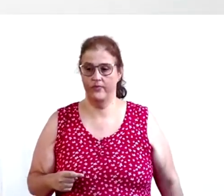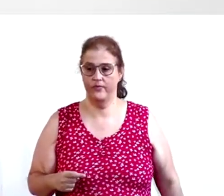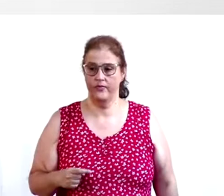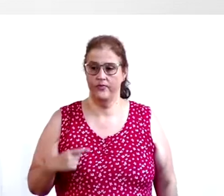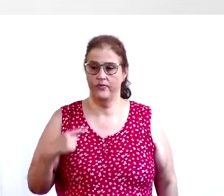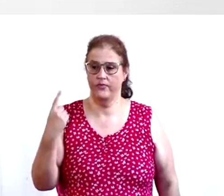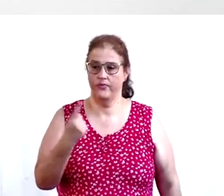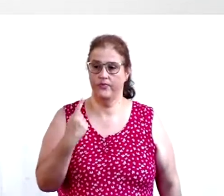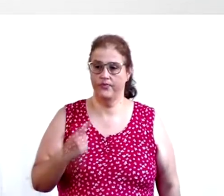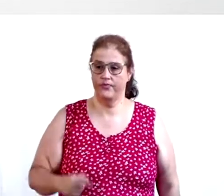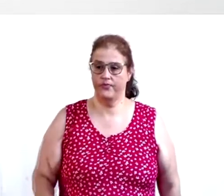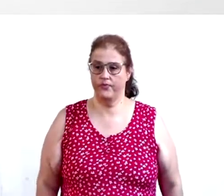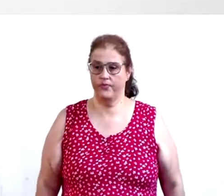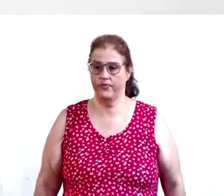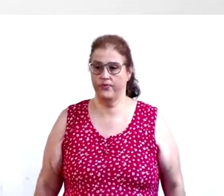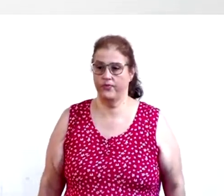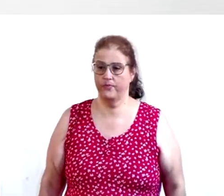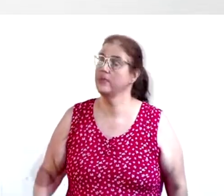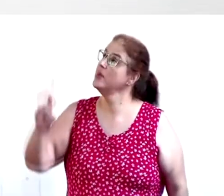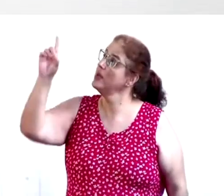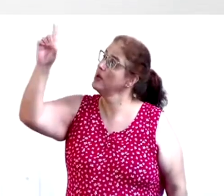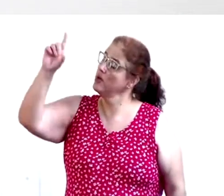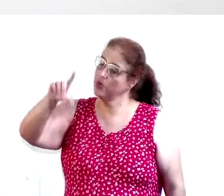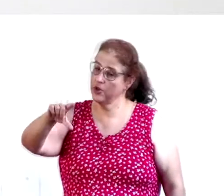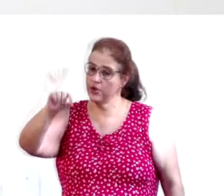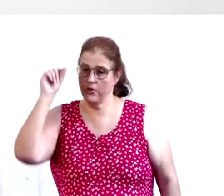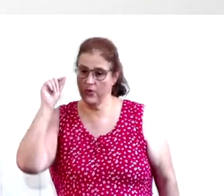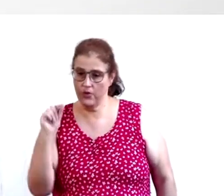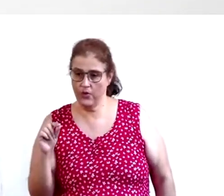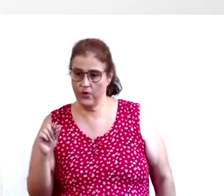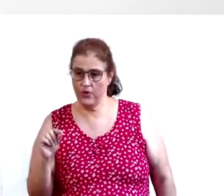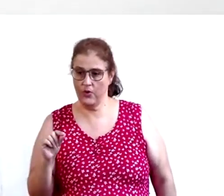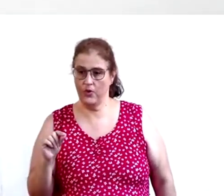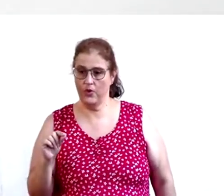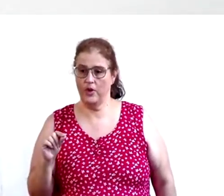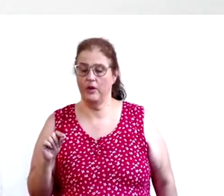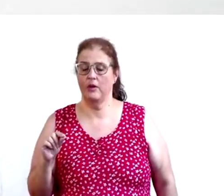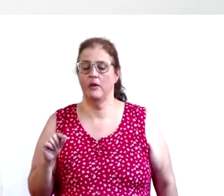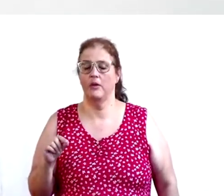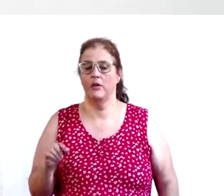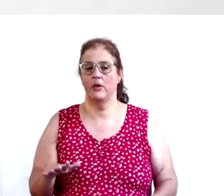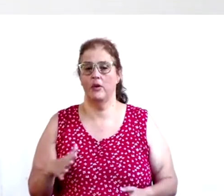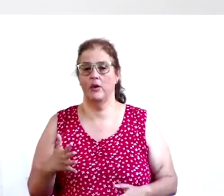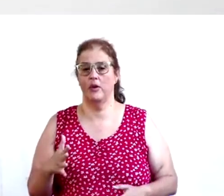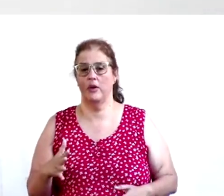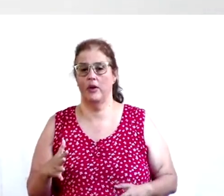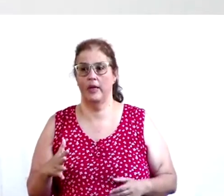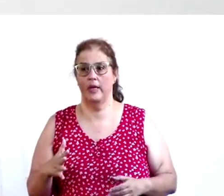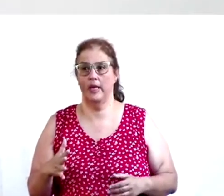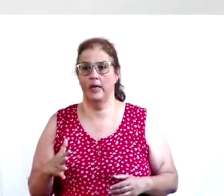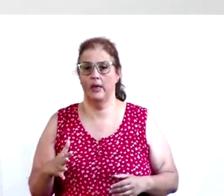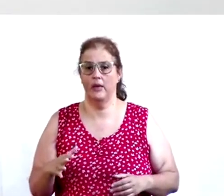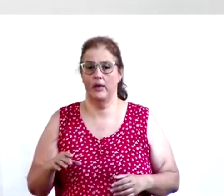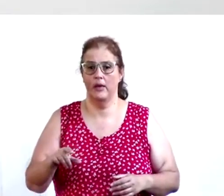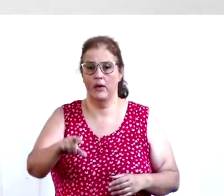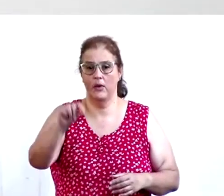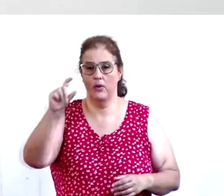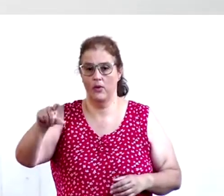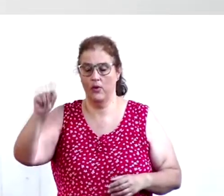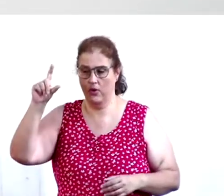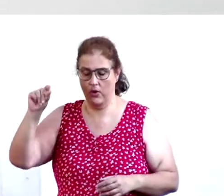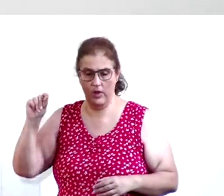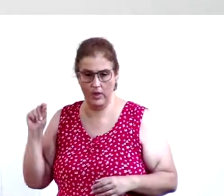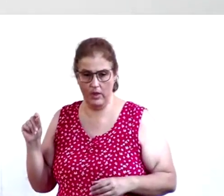nós adultos temos. Se Deus escolheu, pense o que envolveu essa escolha. Você acha que aqueles a quem Deus